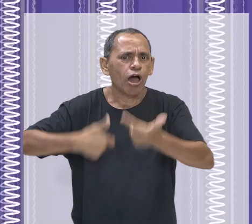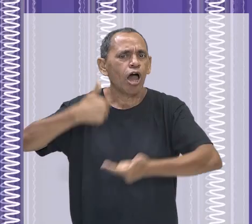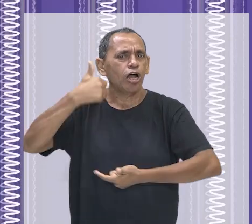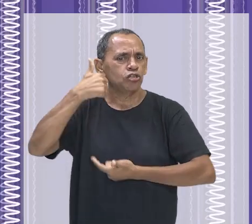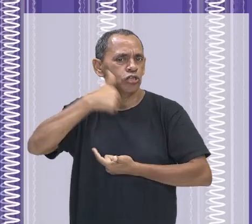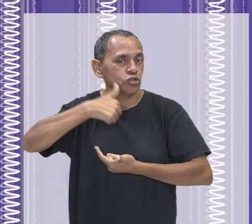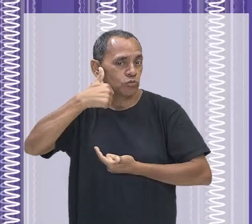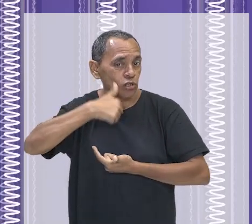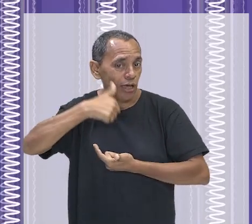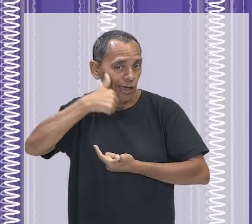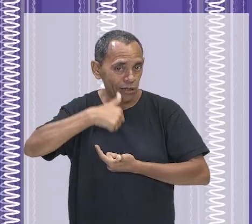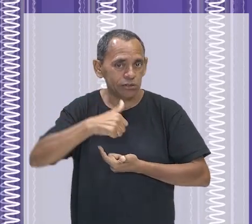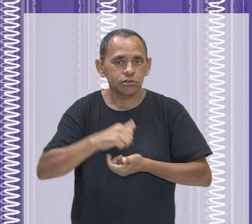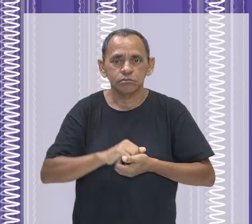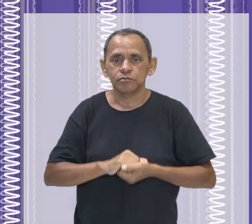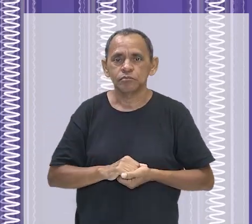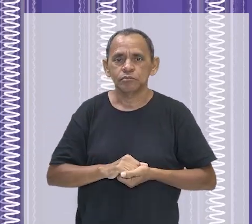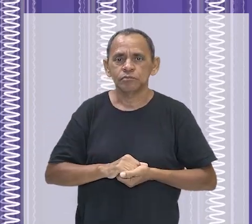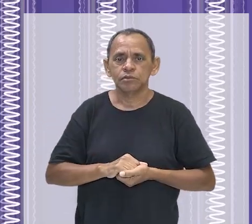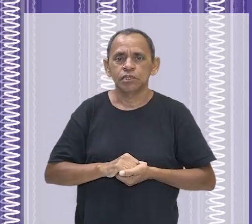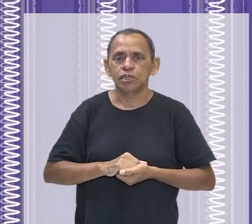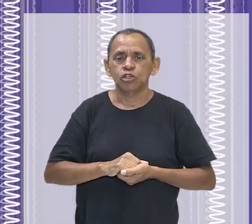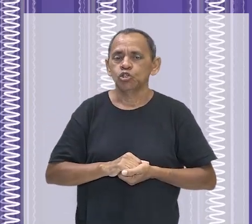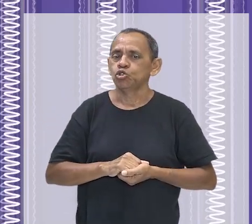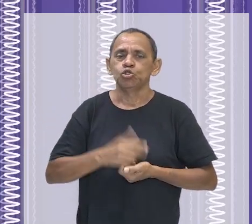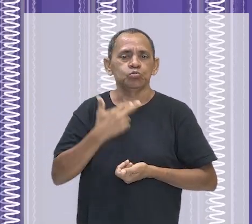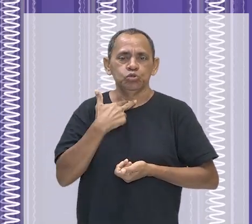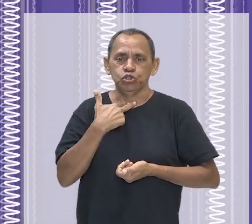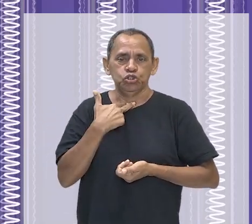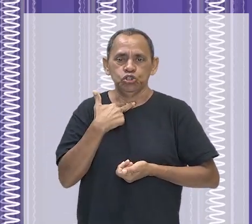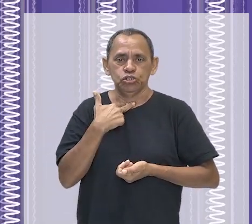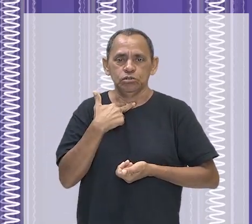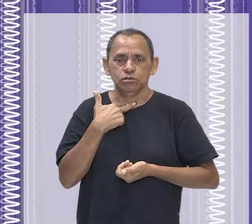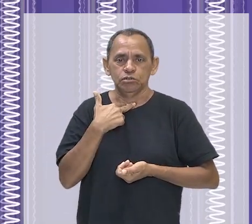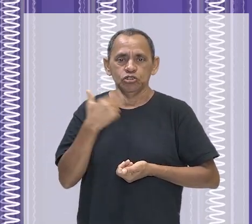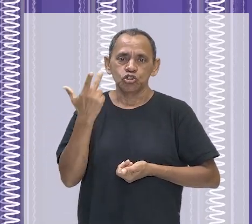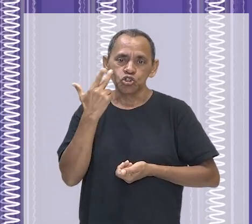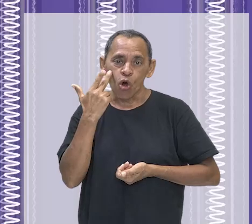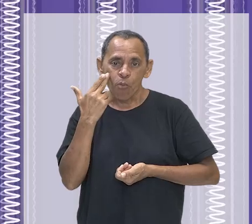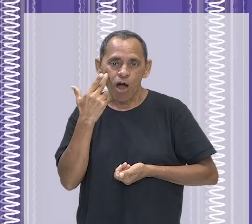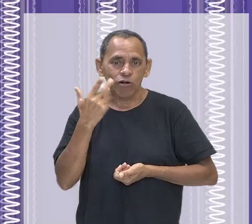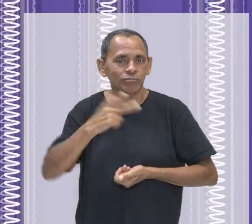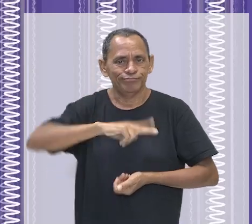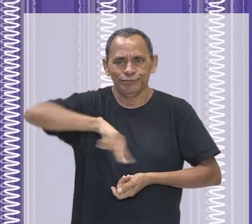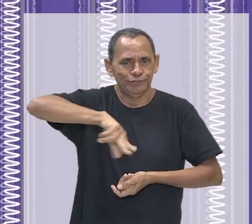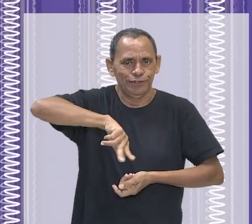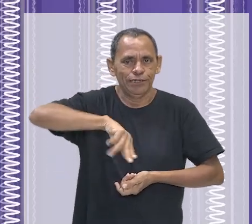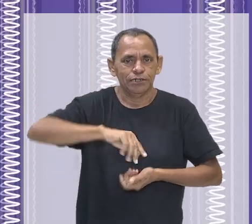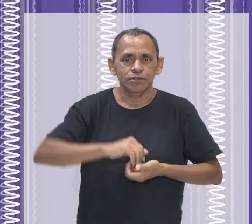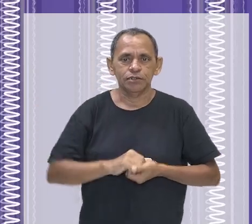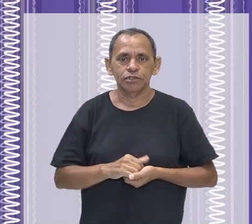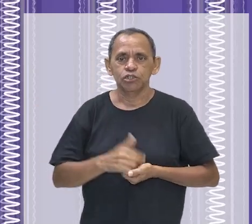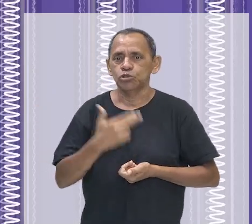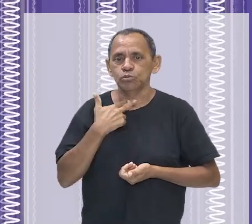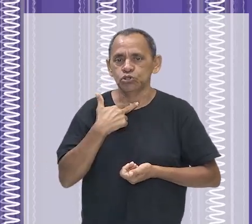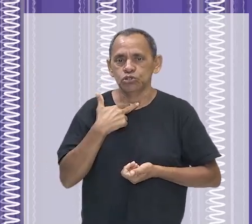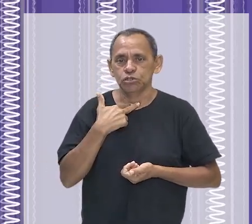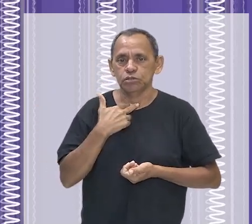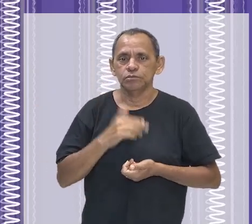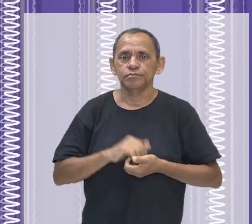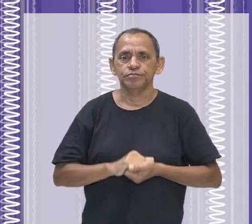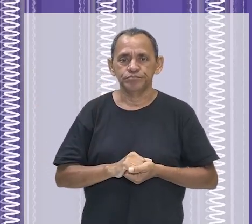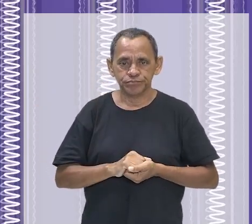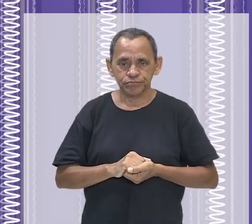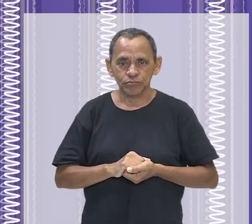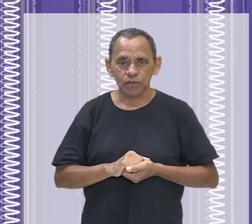para as mulheres não era tão regular, tão normal na sociedade brasileira quanto